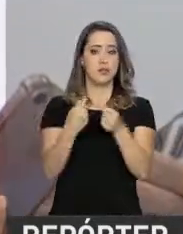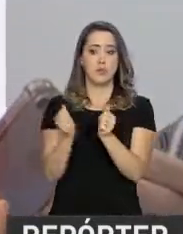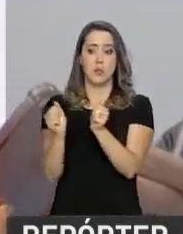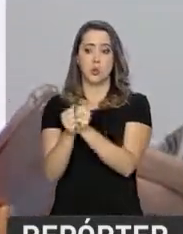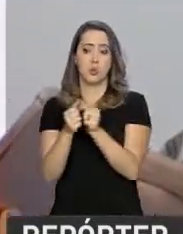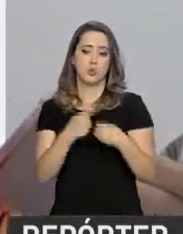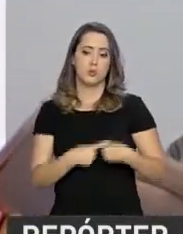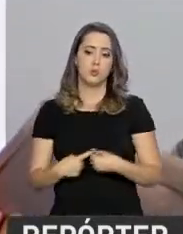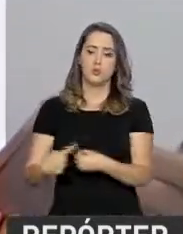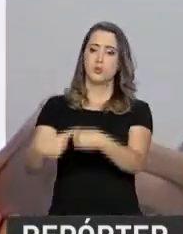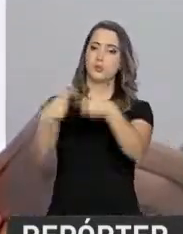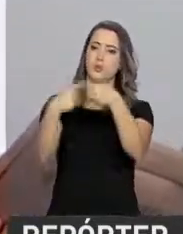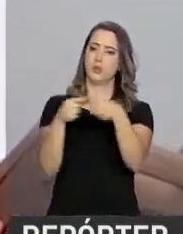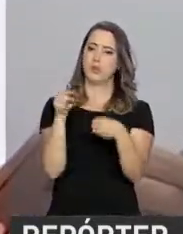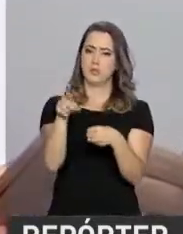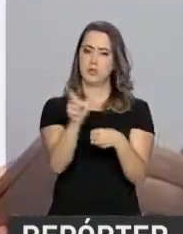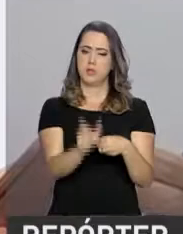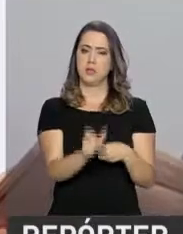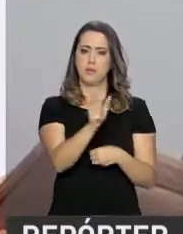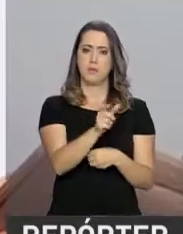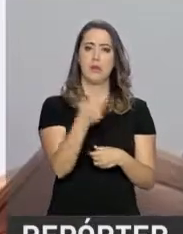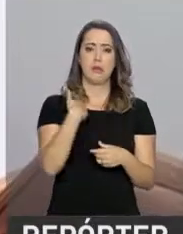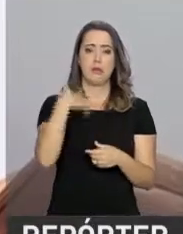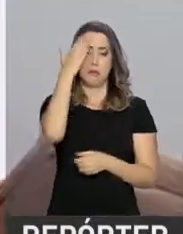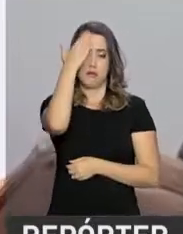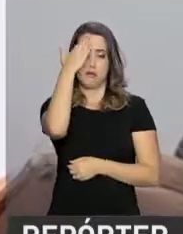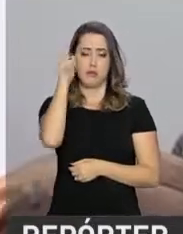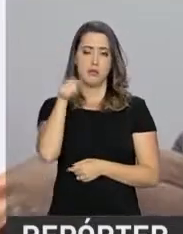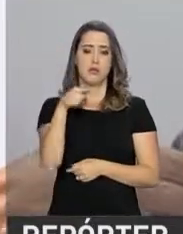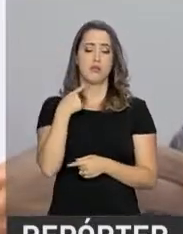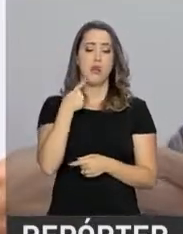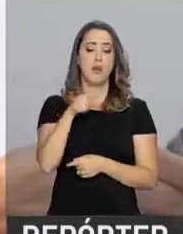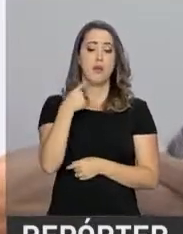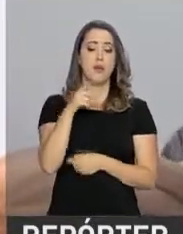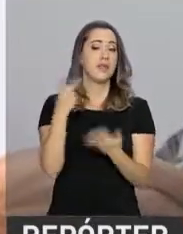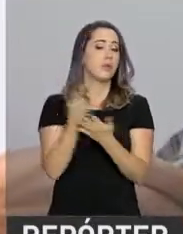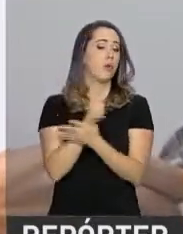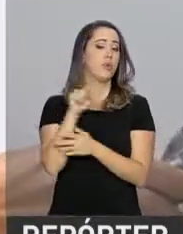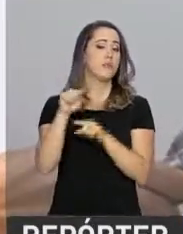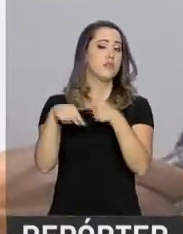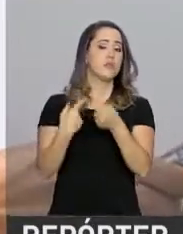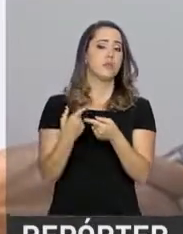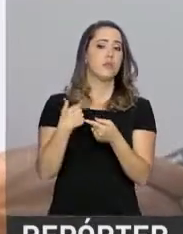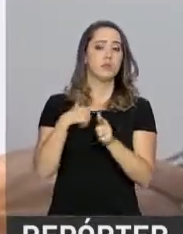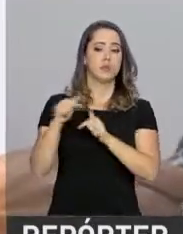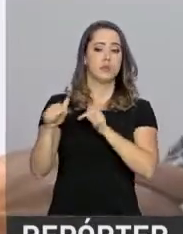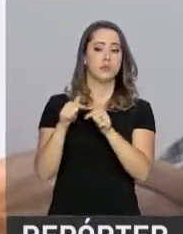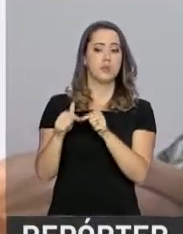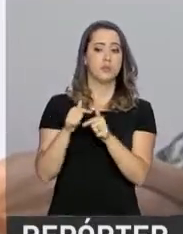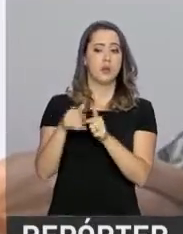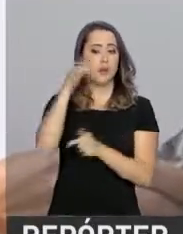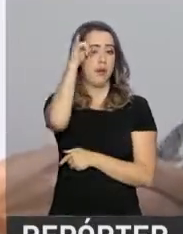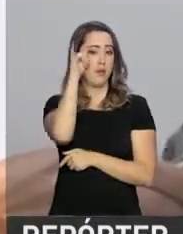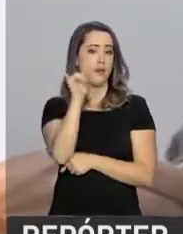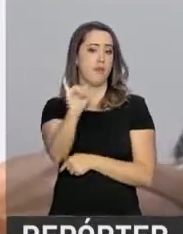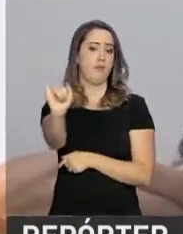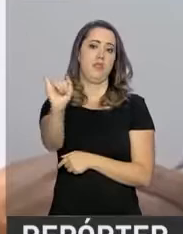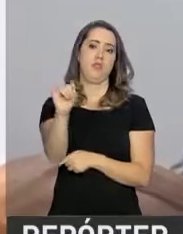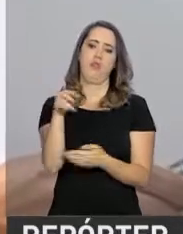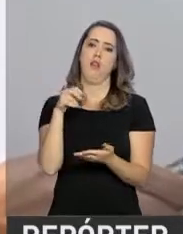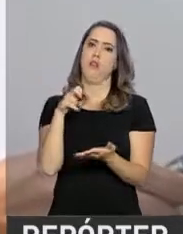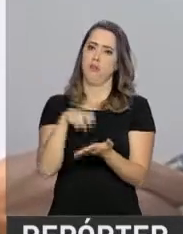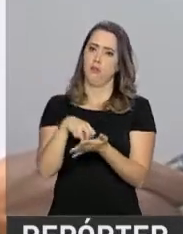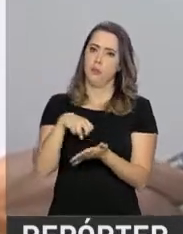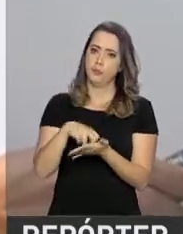os municípios, os estados, para que as denúncias sejam apuradas, no sentido de que a gente possa trabalhar tanto na repressão quanto na